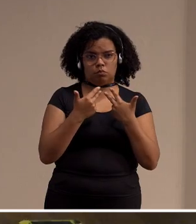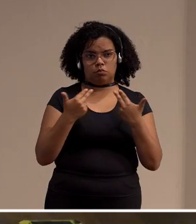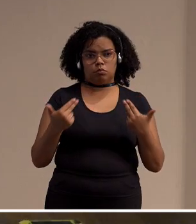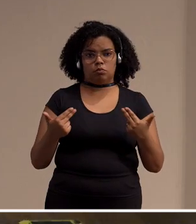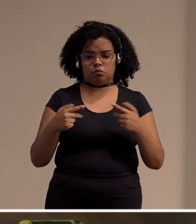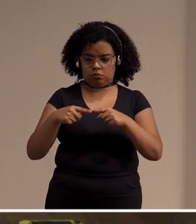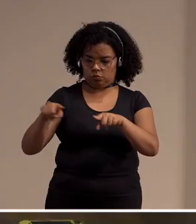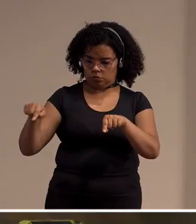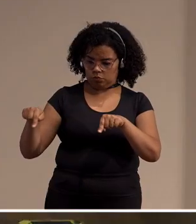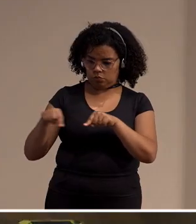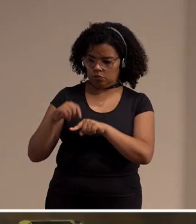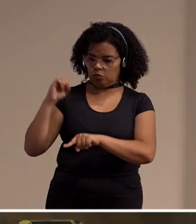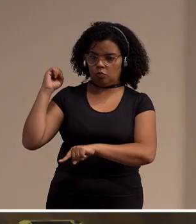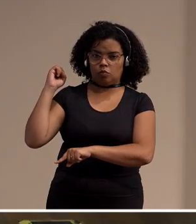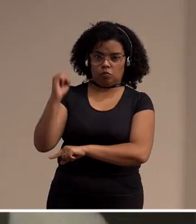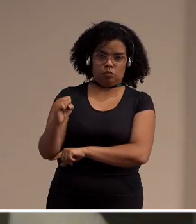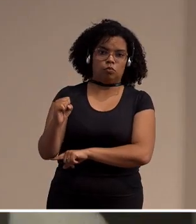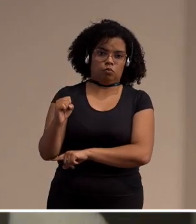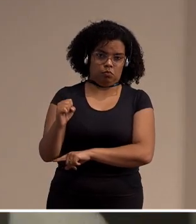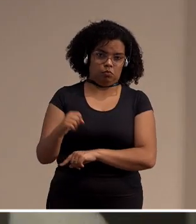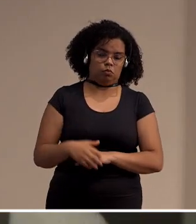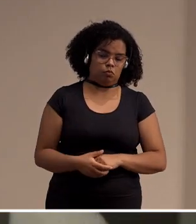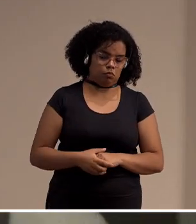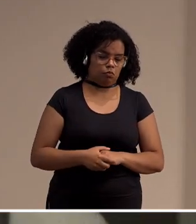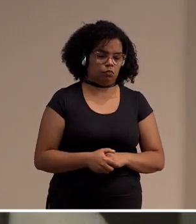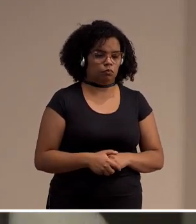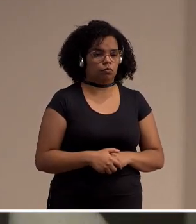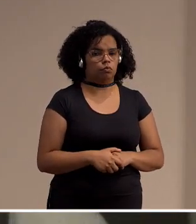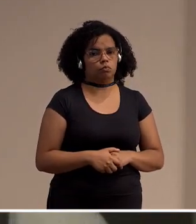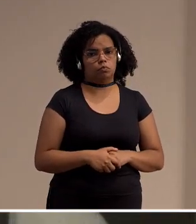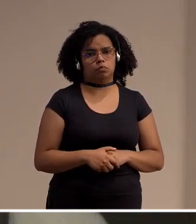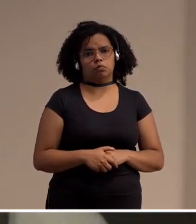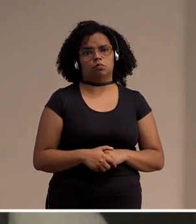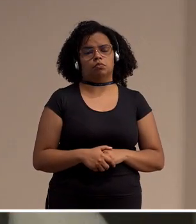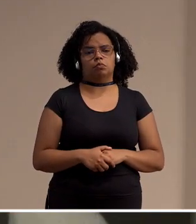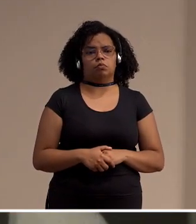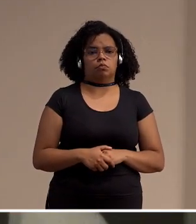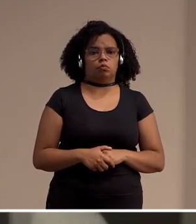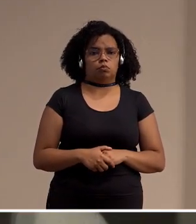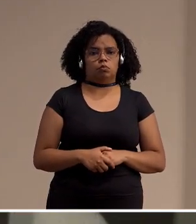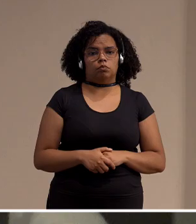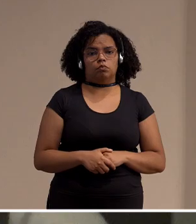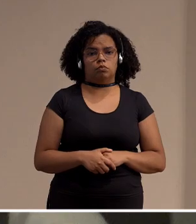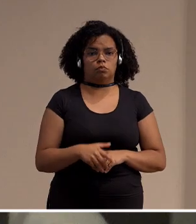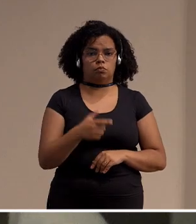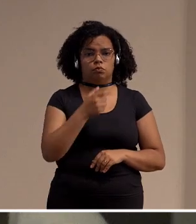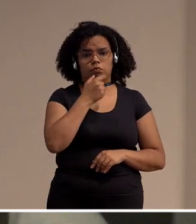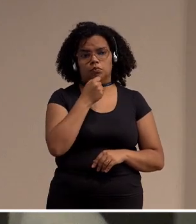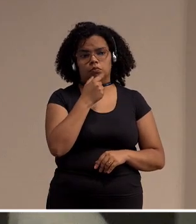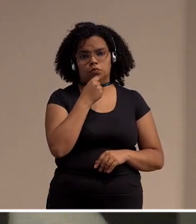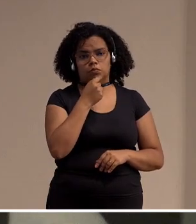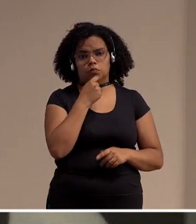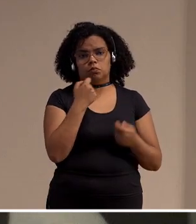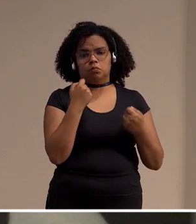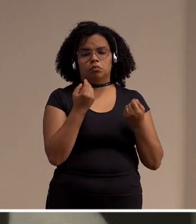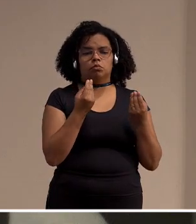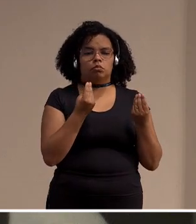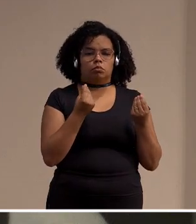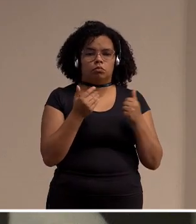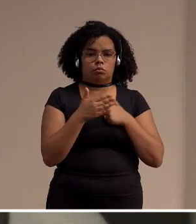brete, onde o animal vai ser morto. Esses caras, normalmente, eles têm que ter uma